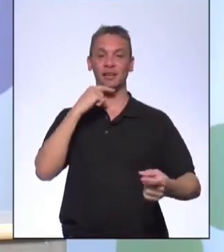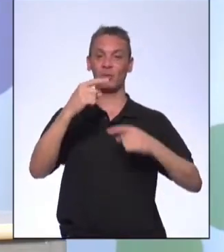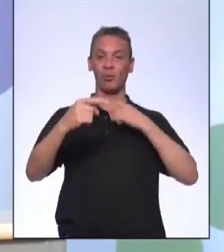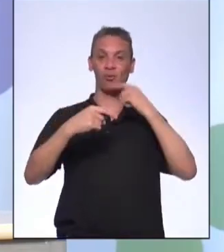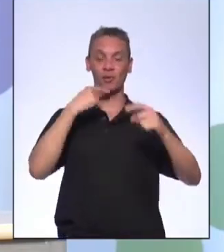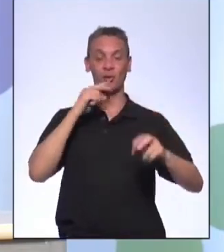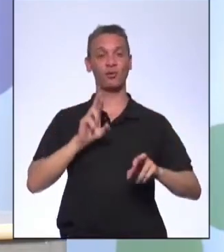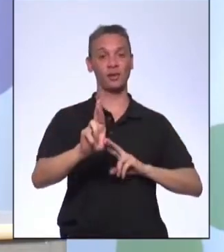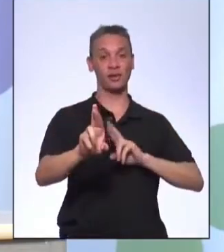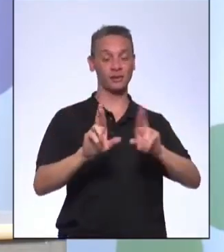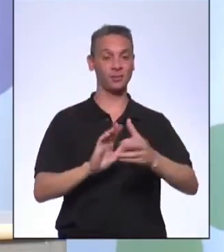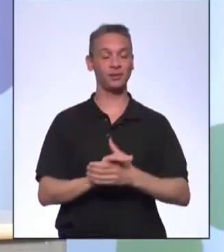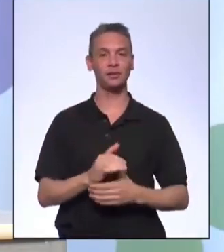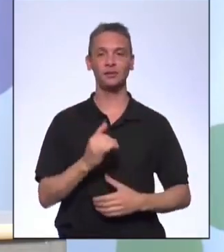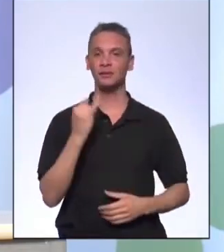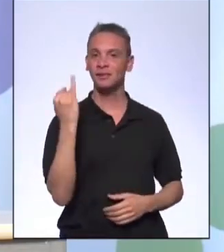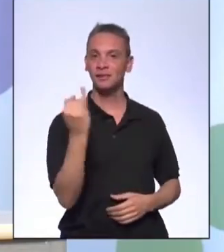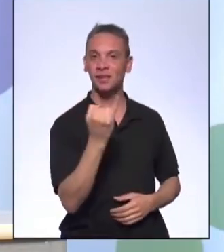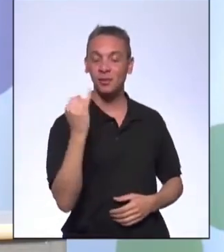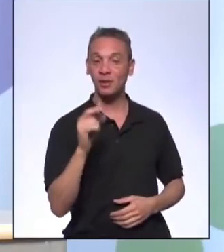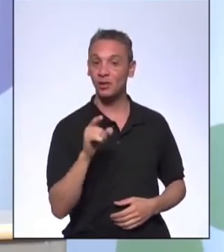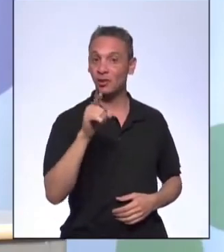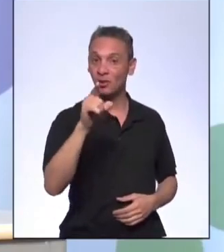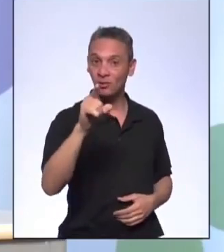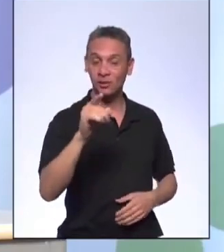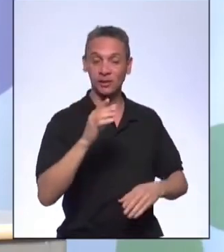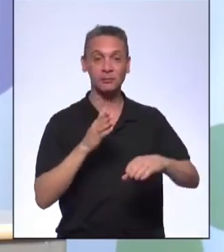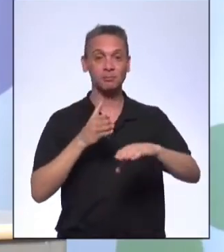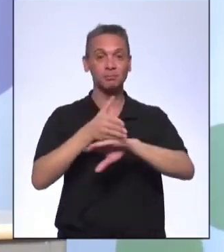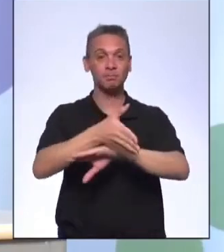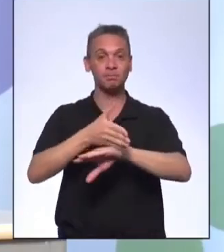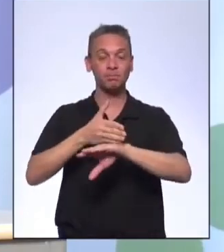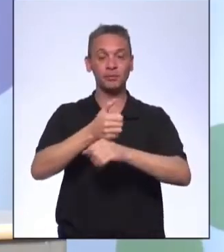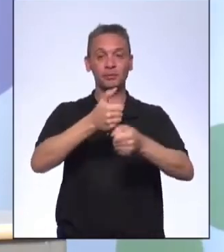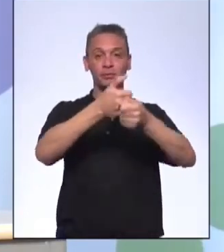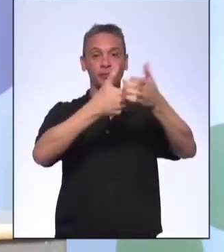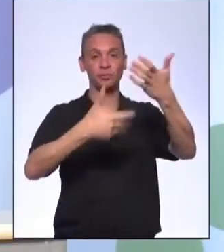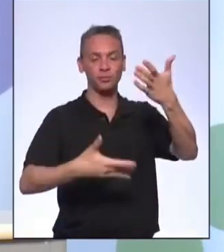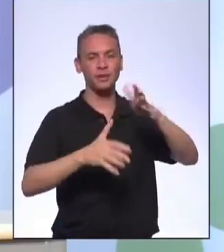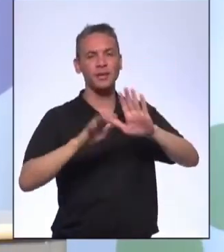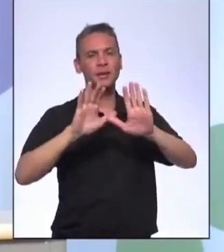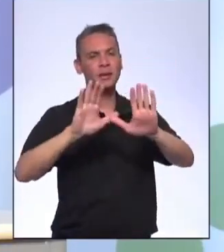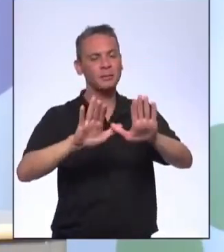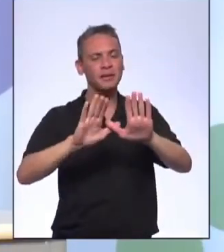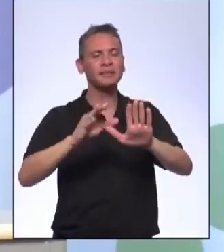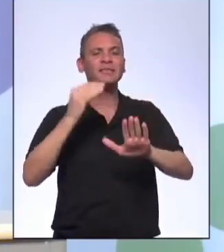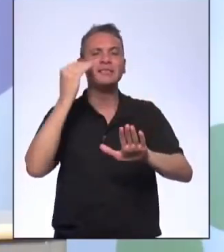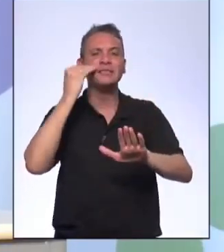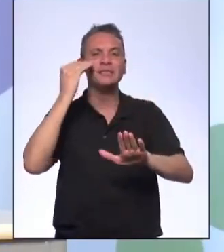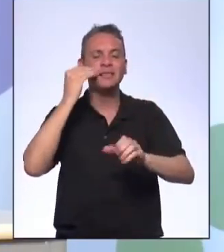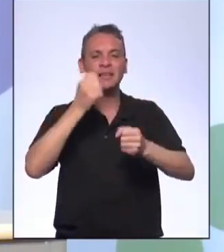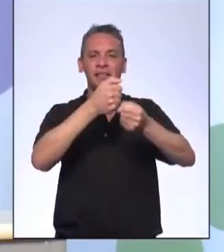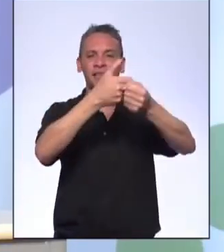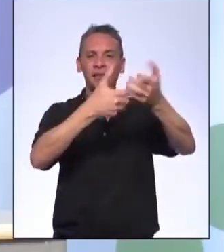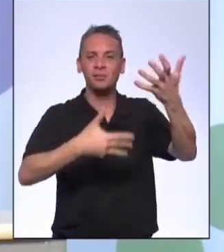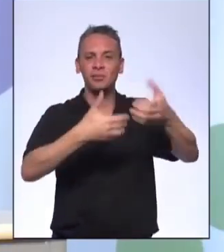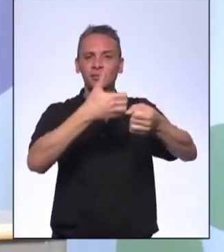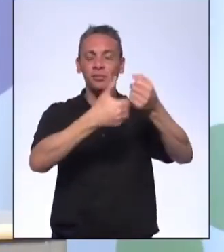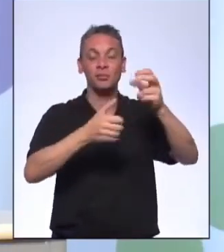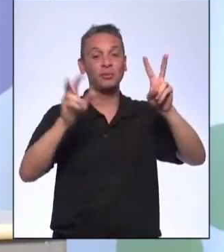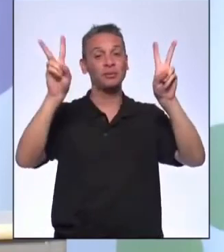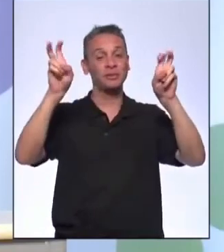dúvidas. Então, é importante, sim, que vocês estejam interagindo, mas tentem falar sobre o tema, tentem fazer